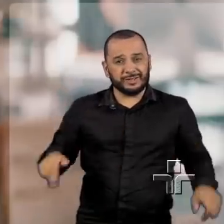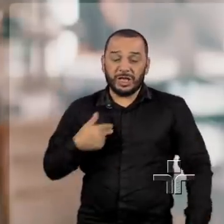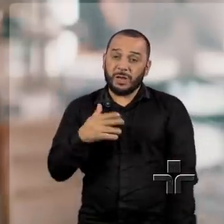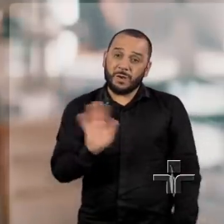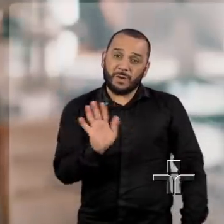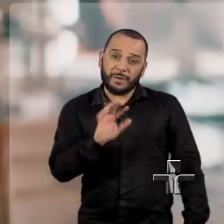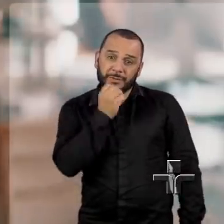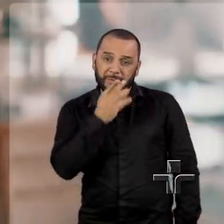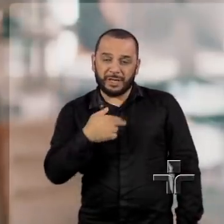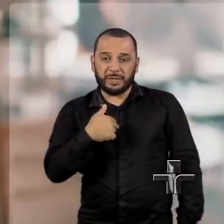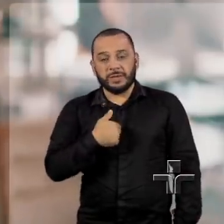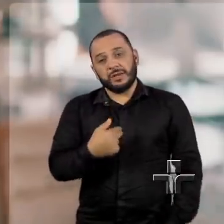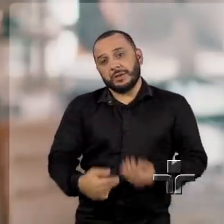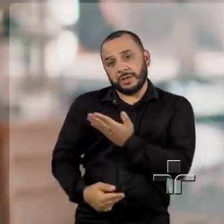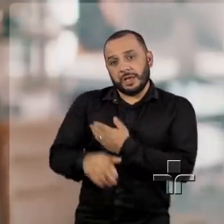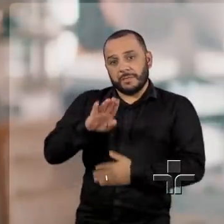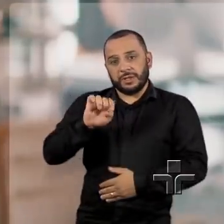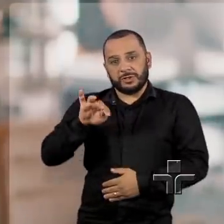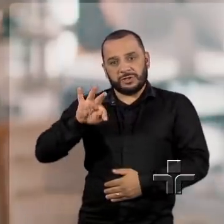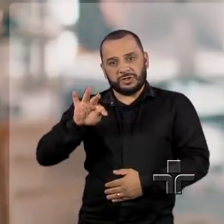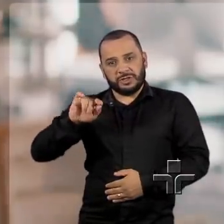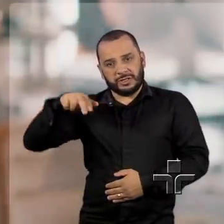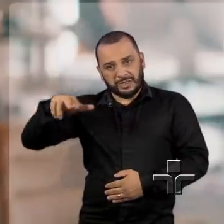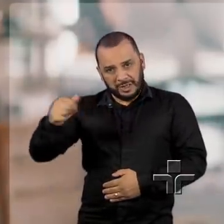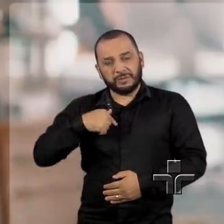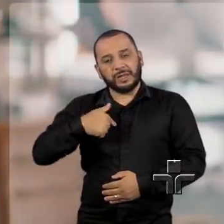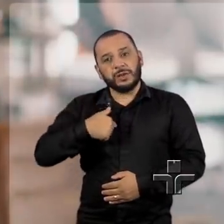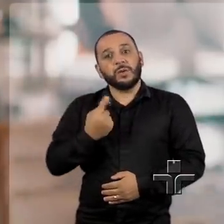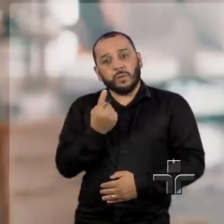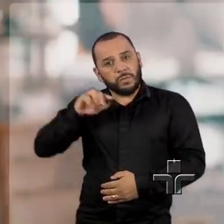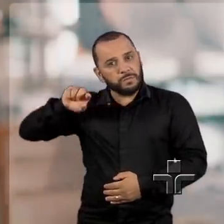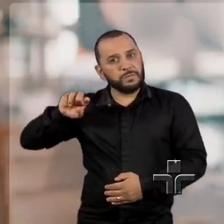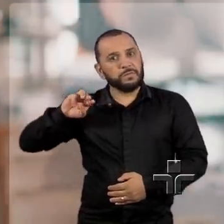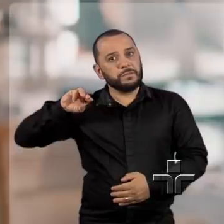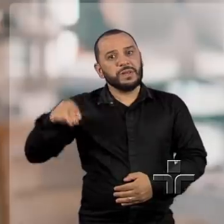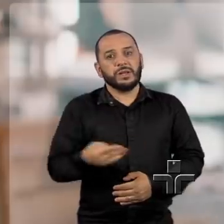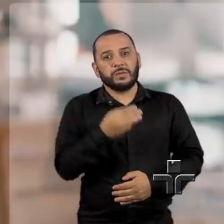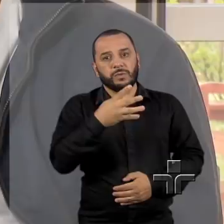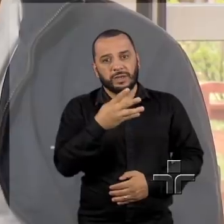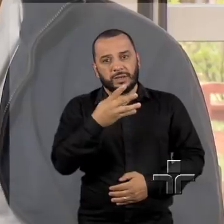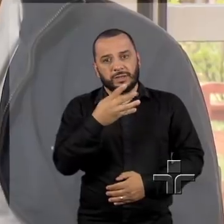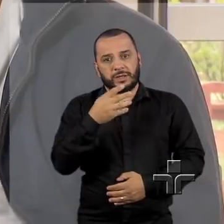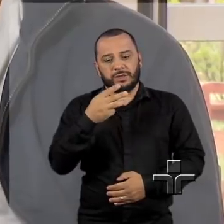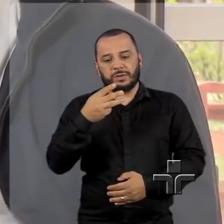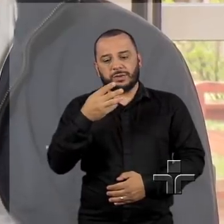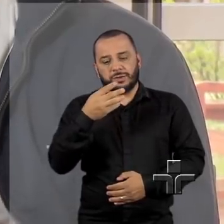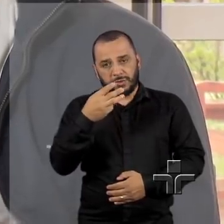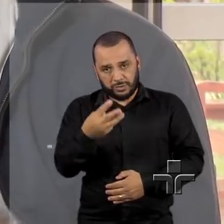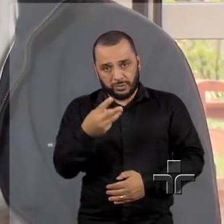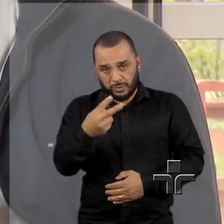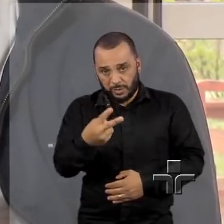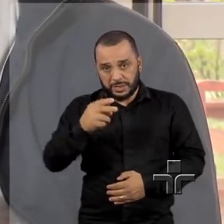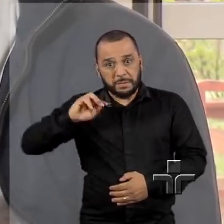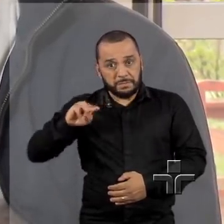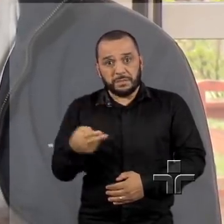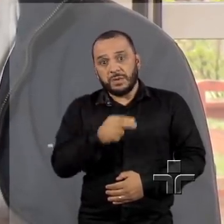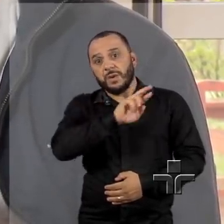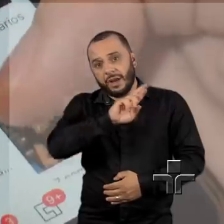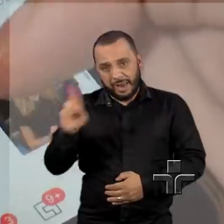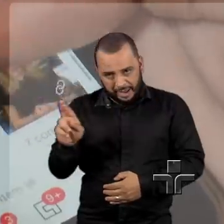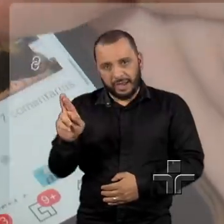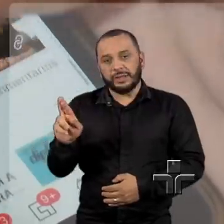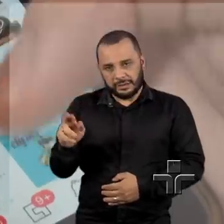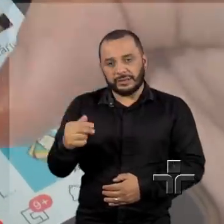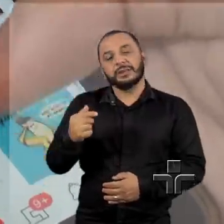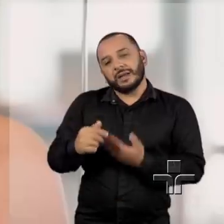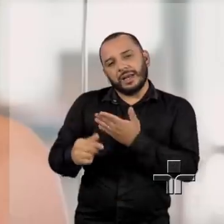meu nome é Betina, eu tenho 22 anos e R$1.042.000 de patrimônio acumulado. Foi nas redes sociais que Gustavo conheceu